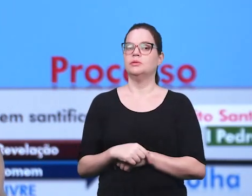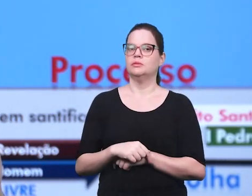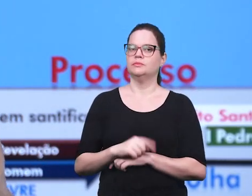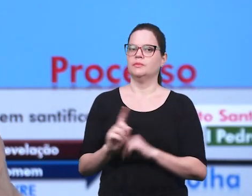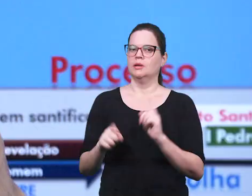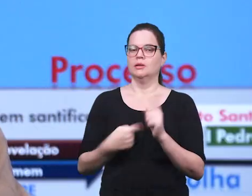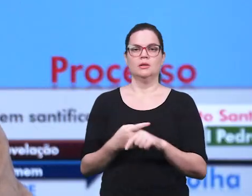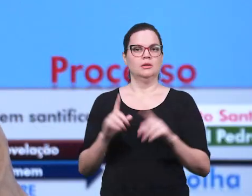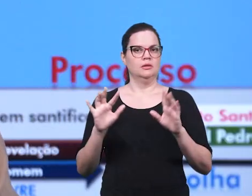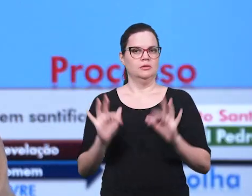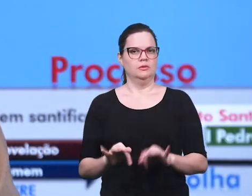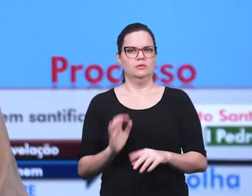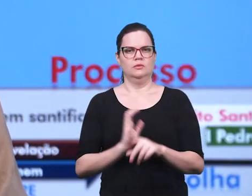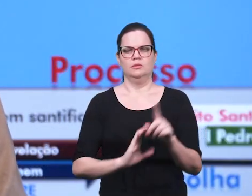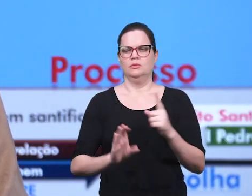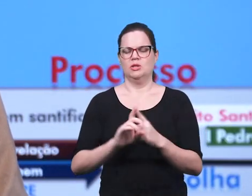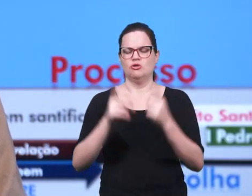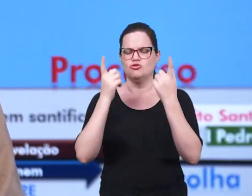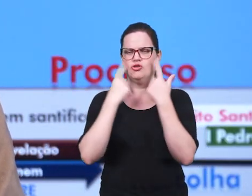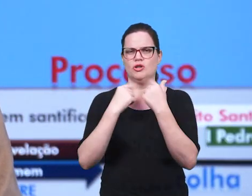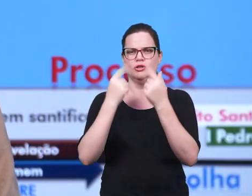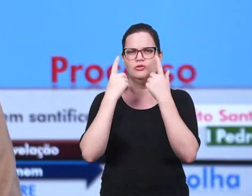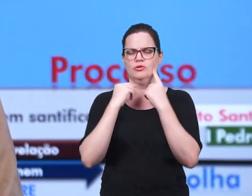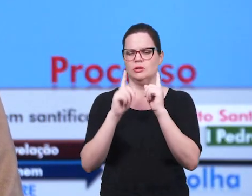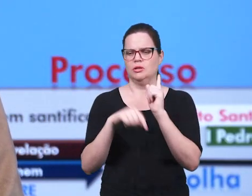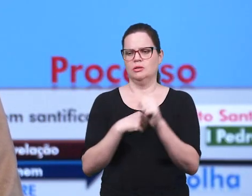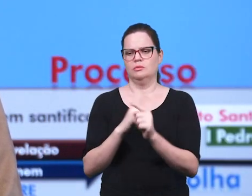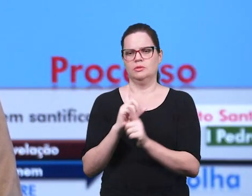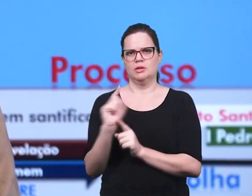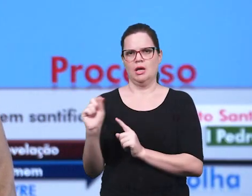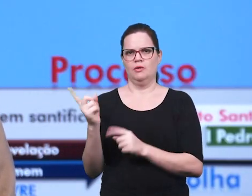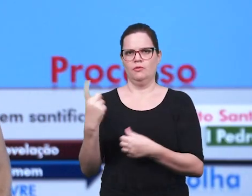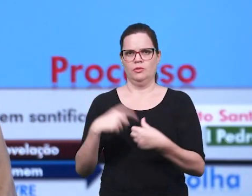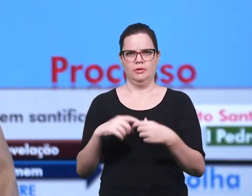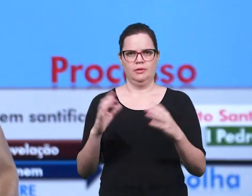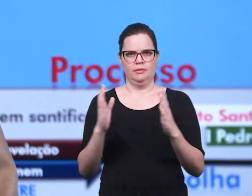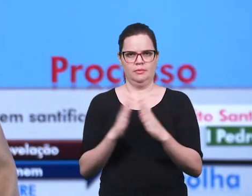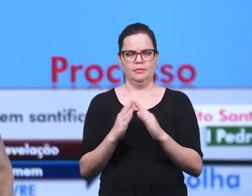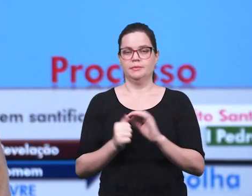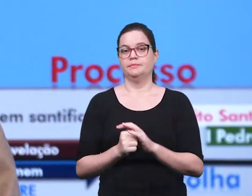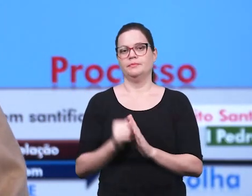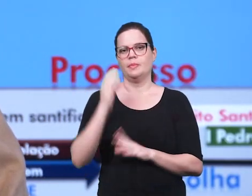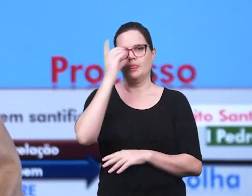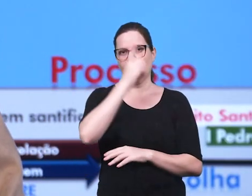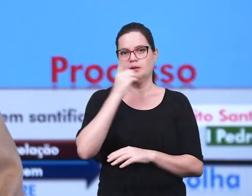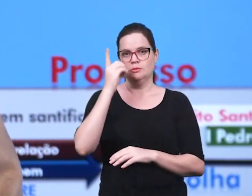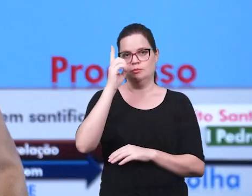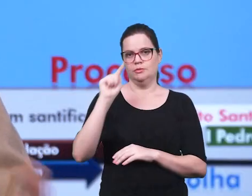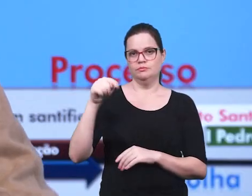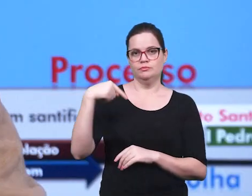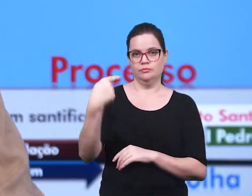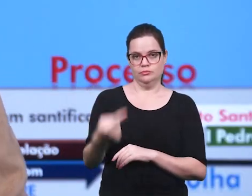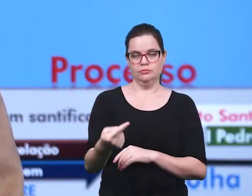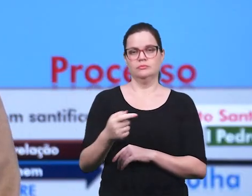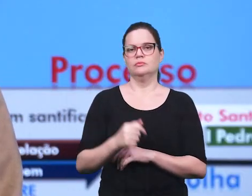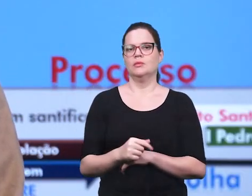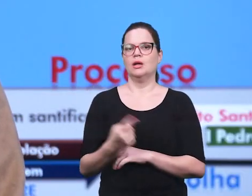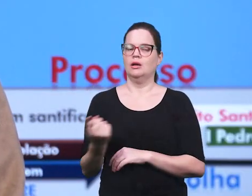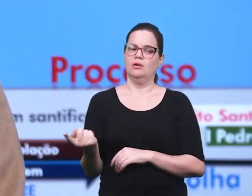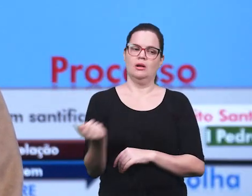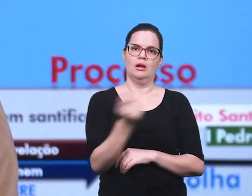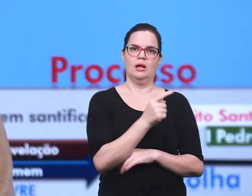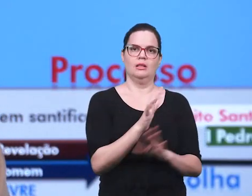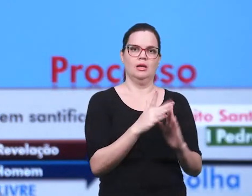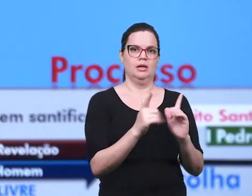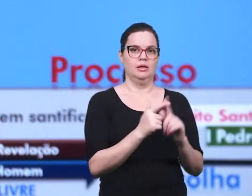culto, uma bênção, chorei bastante aquela noite e fui embora. No domingo seguinte eu voltei para a igreja que eu reunia